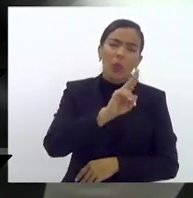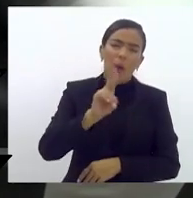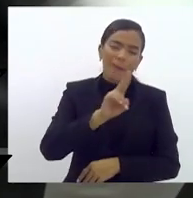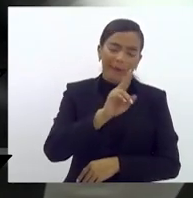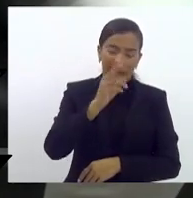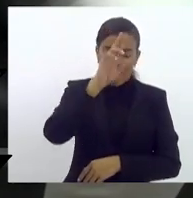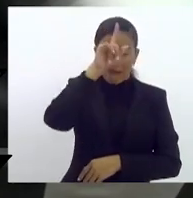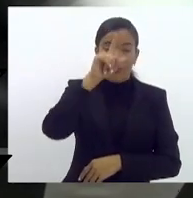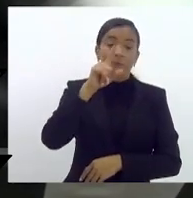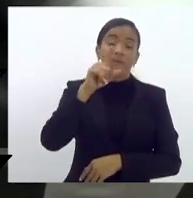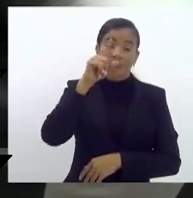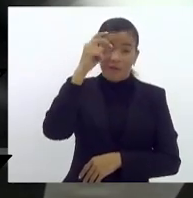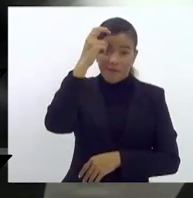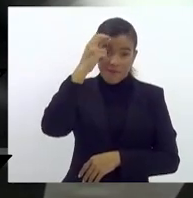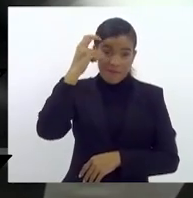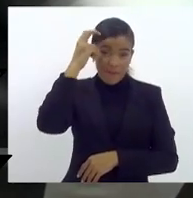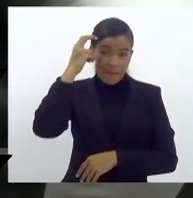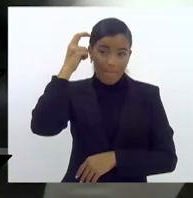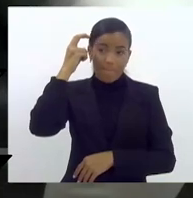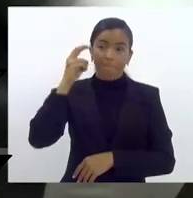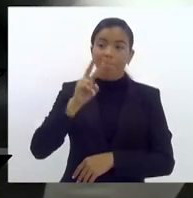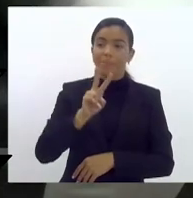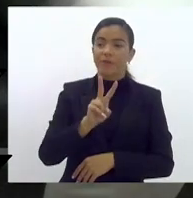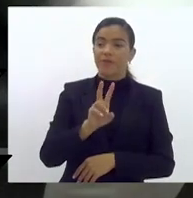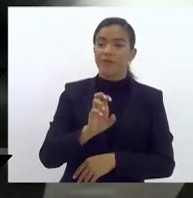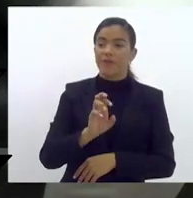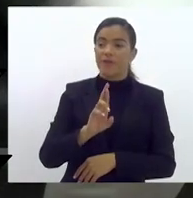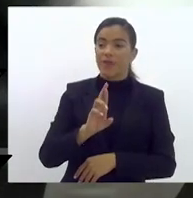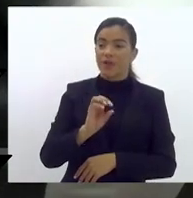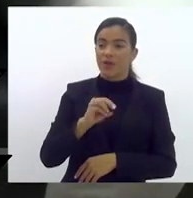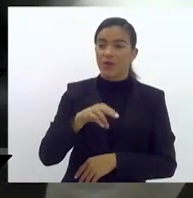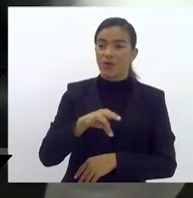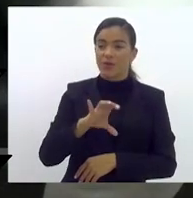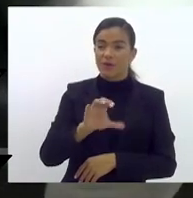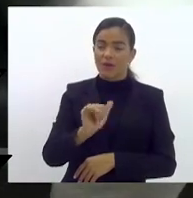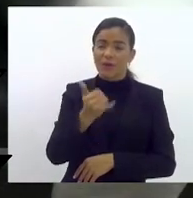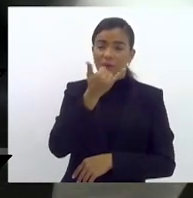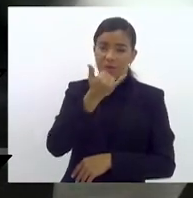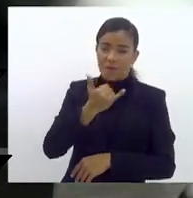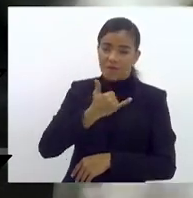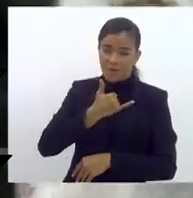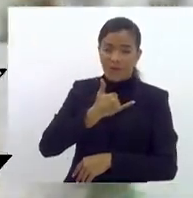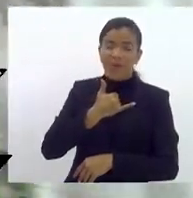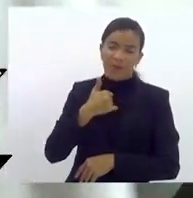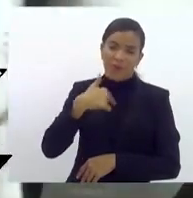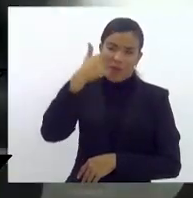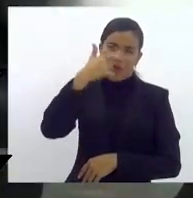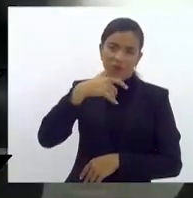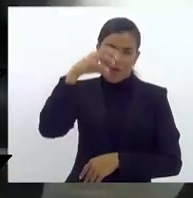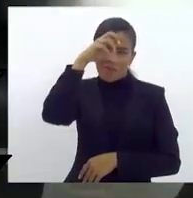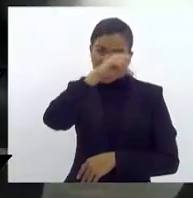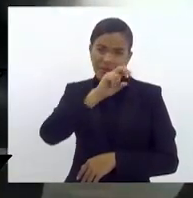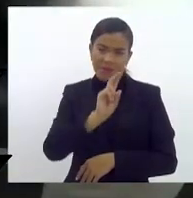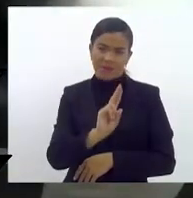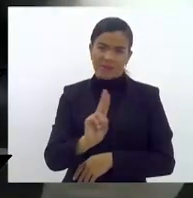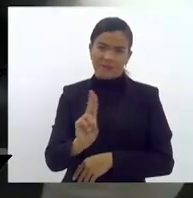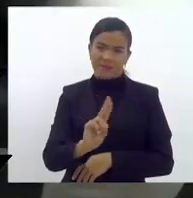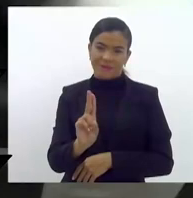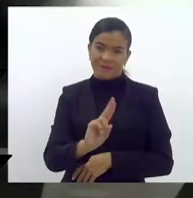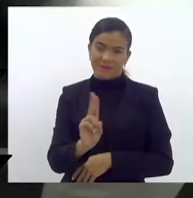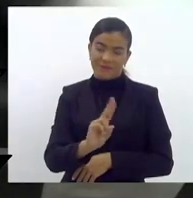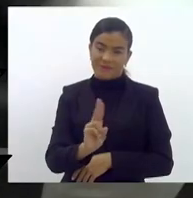ela é absolutamente eu vou aprender a deputado ela me perdoe mais uma vez mas vou aprender